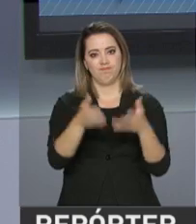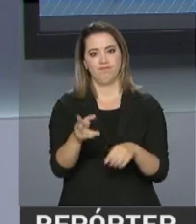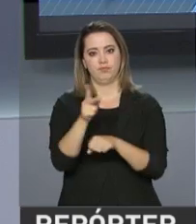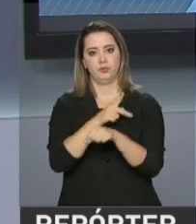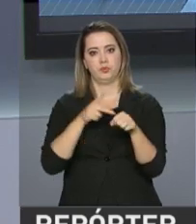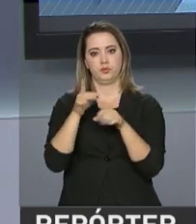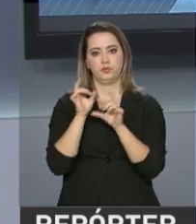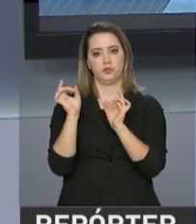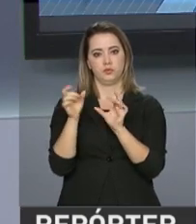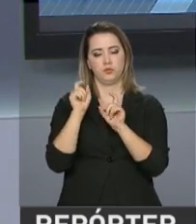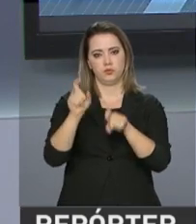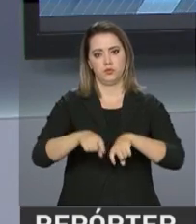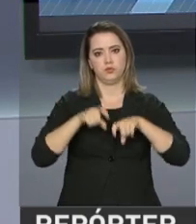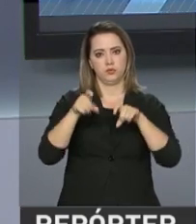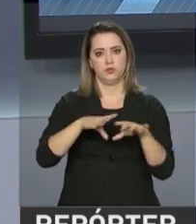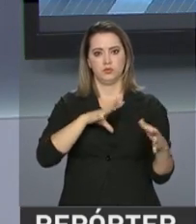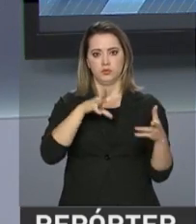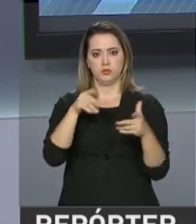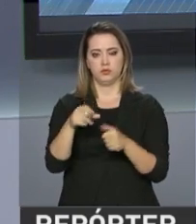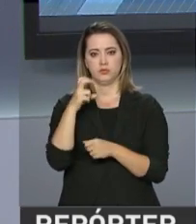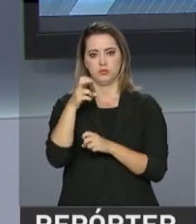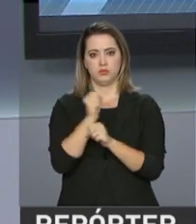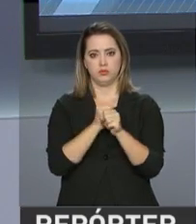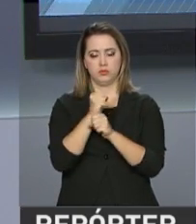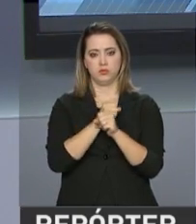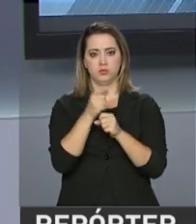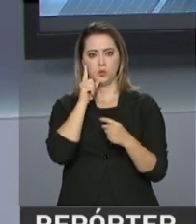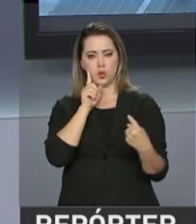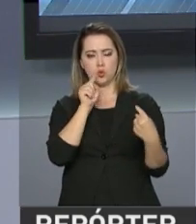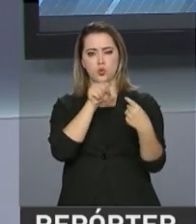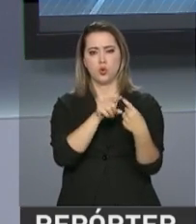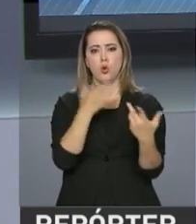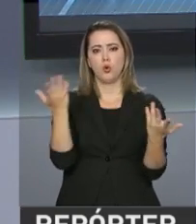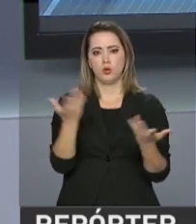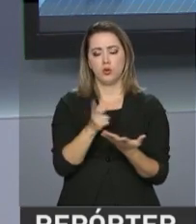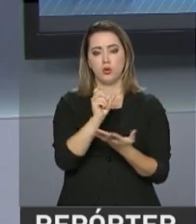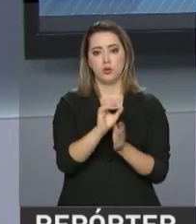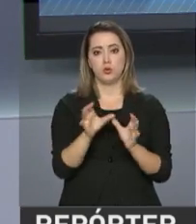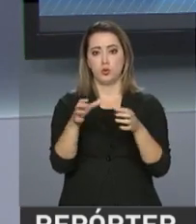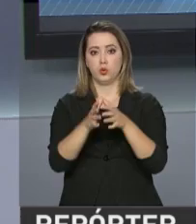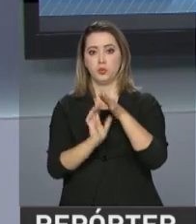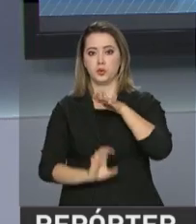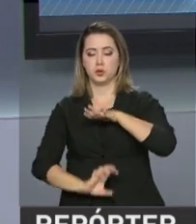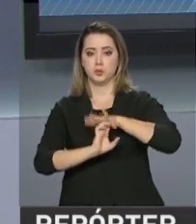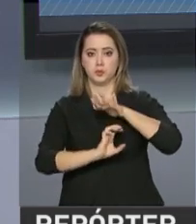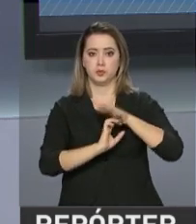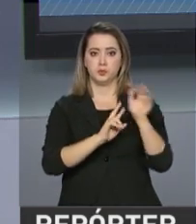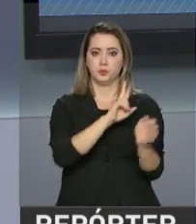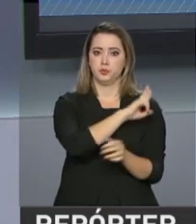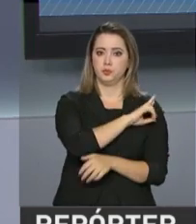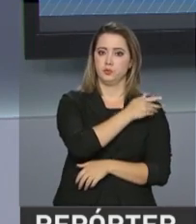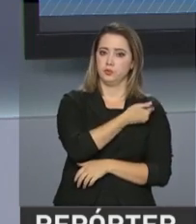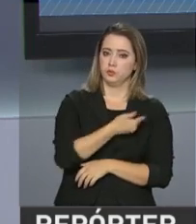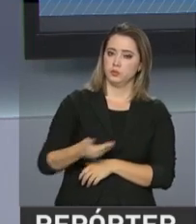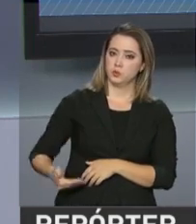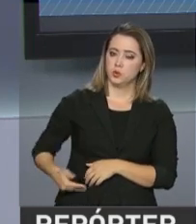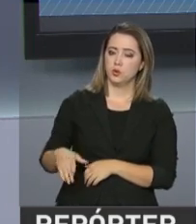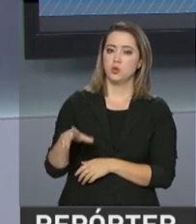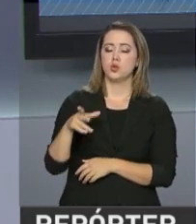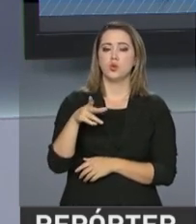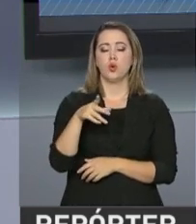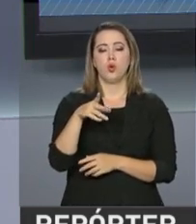no comércio agrícola mundial nos próximos 5 anos. De olho nesse mercado, um grupo de empresários e representantes do governo